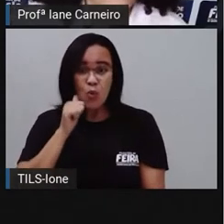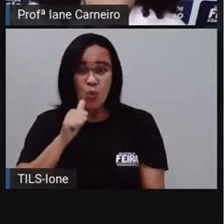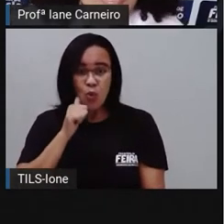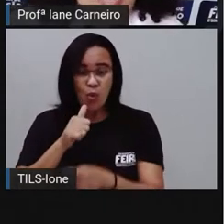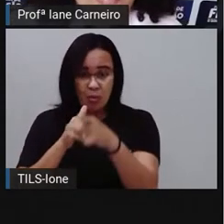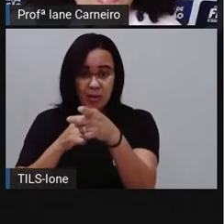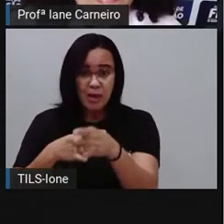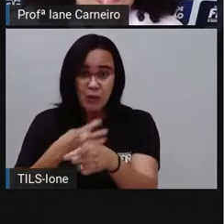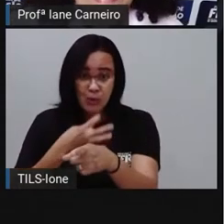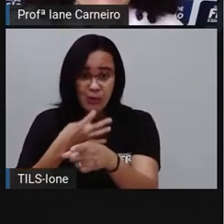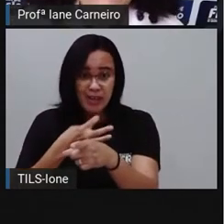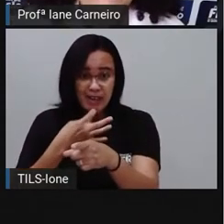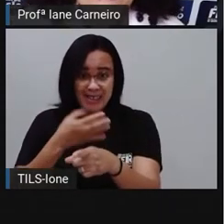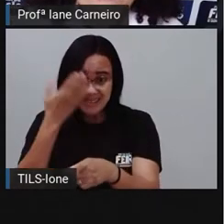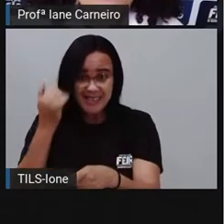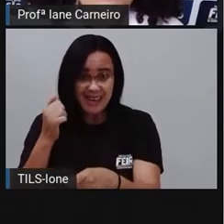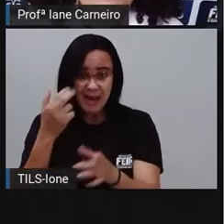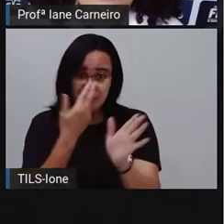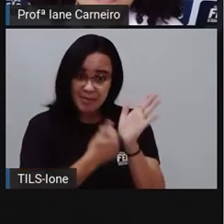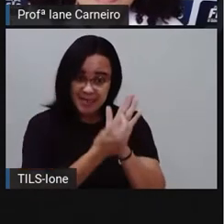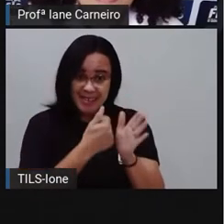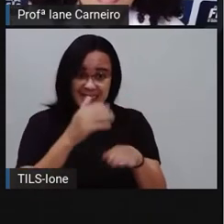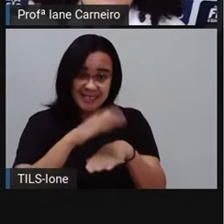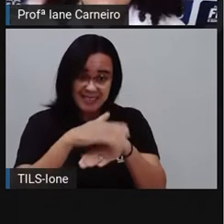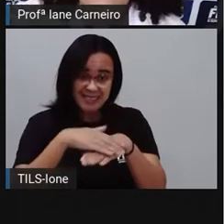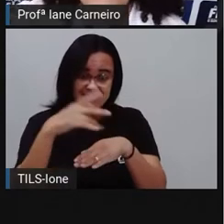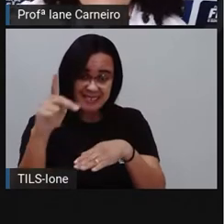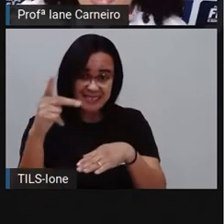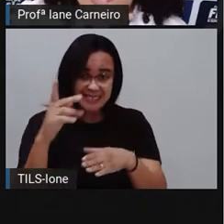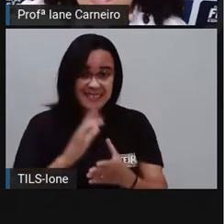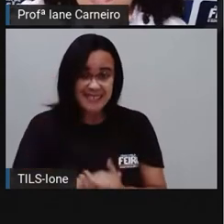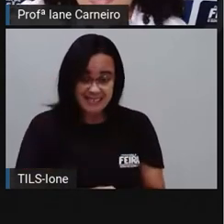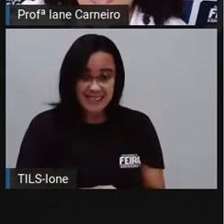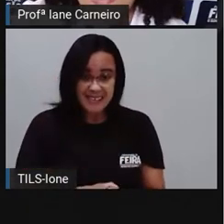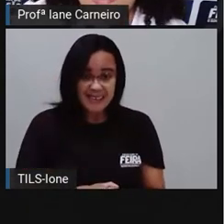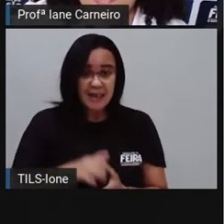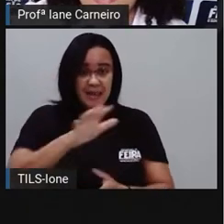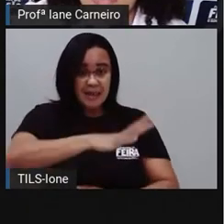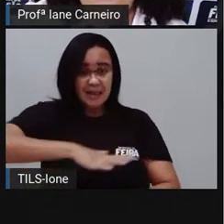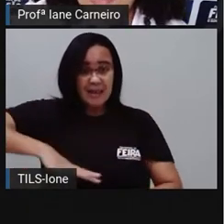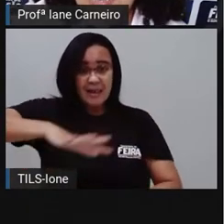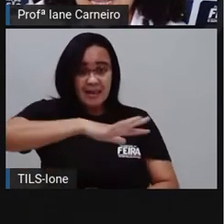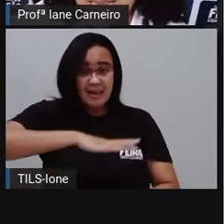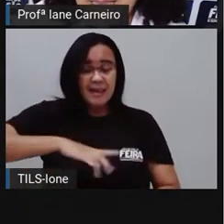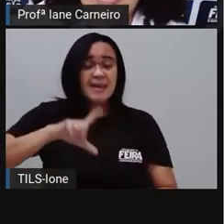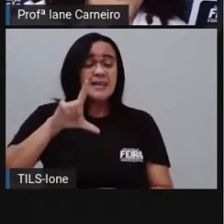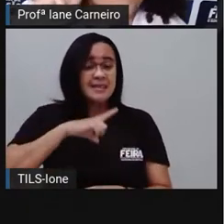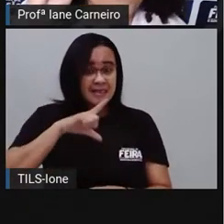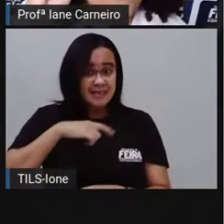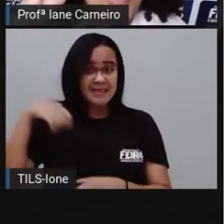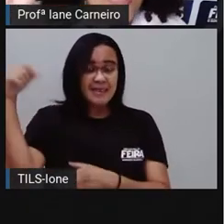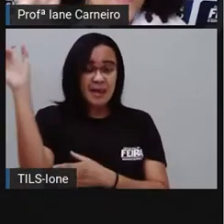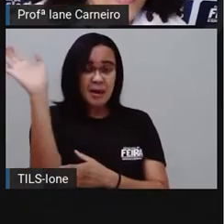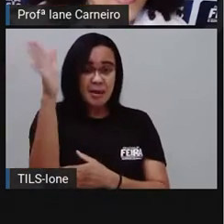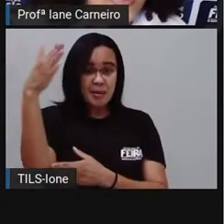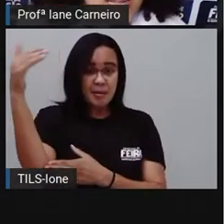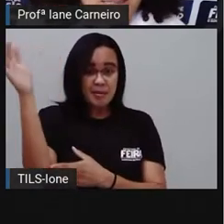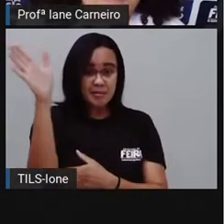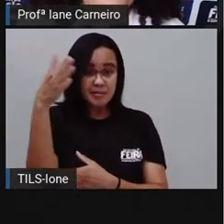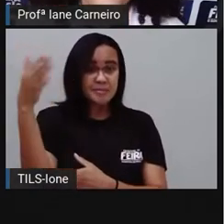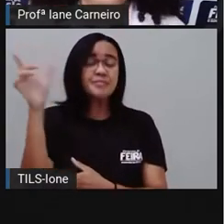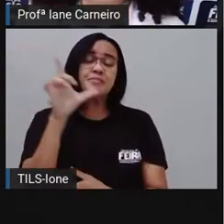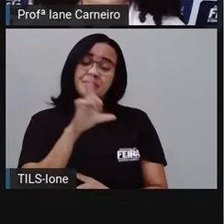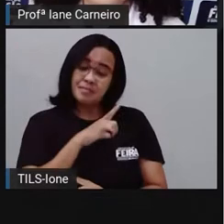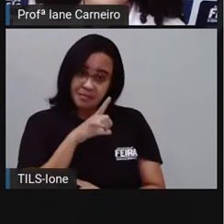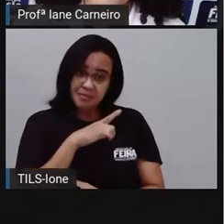escultura em algum lugar? Tem essa escultura aqui lá na Praça da Bandeira, se a Pro não está